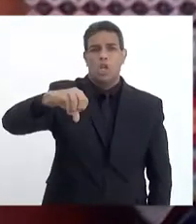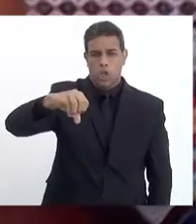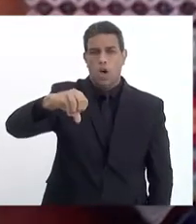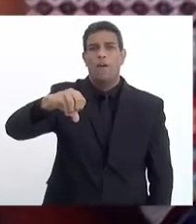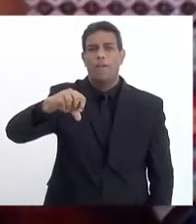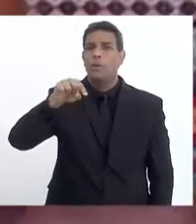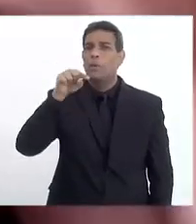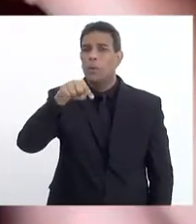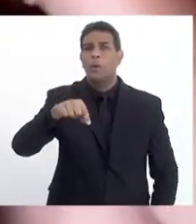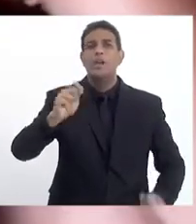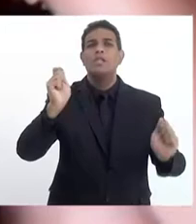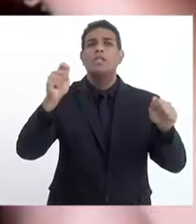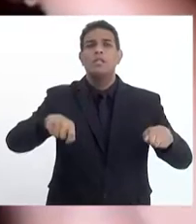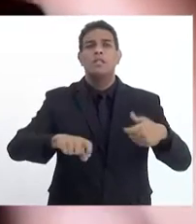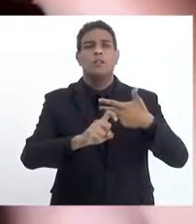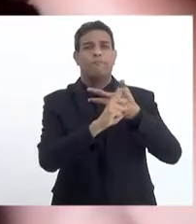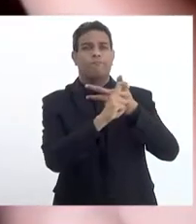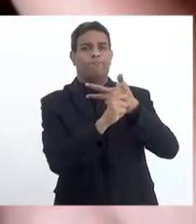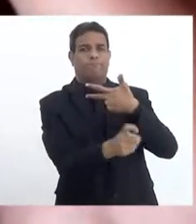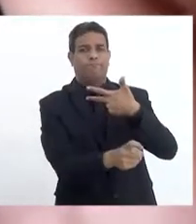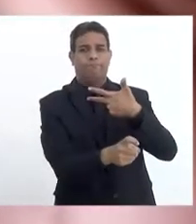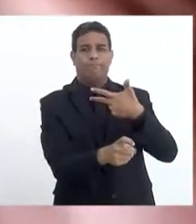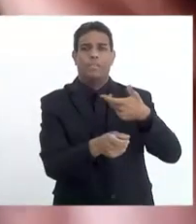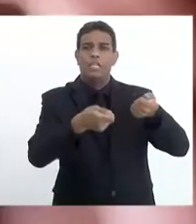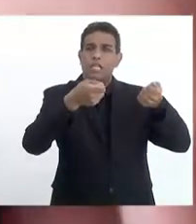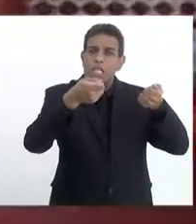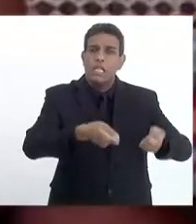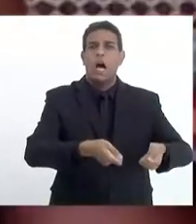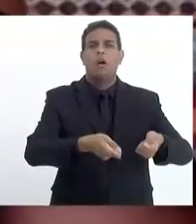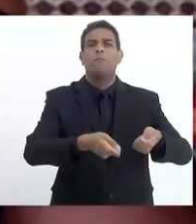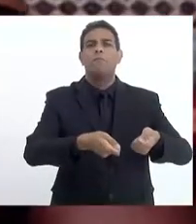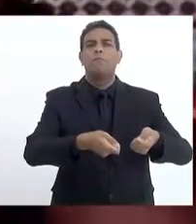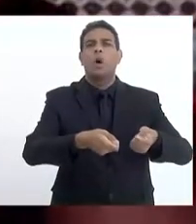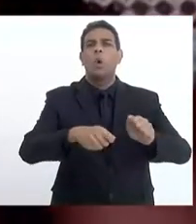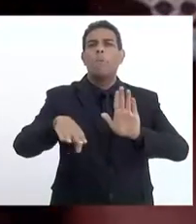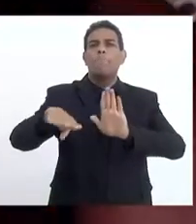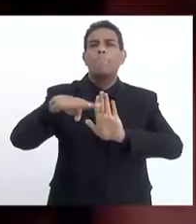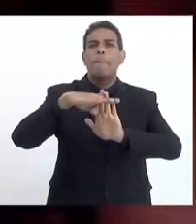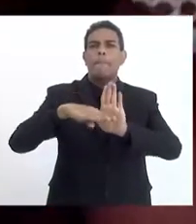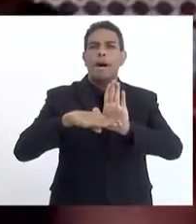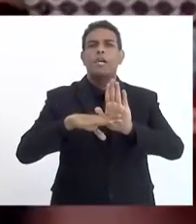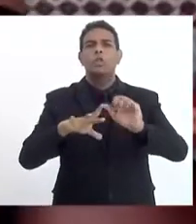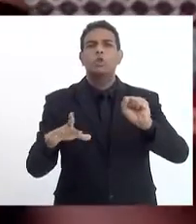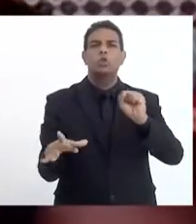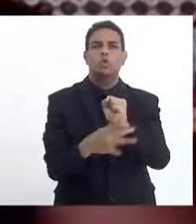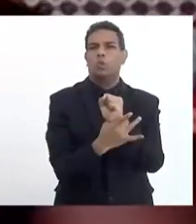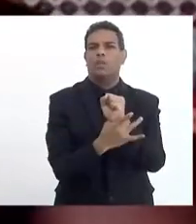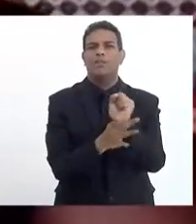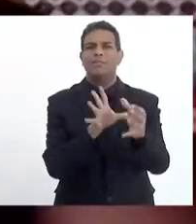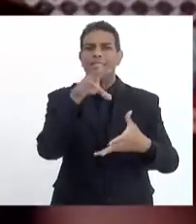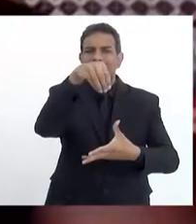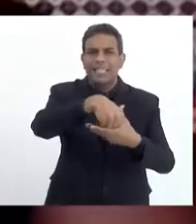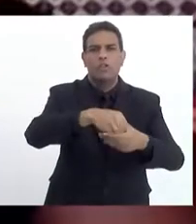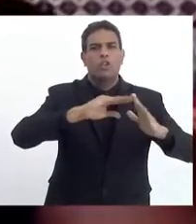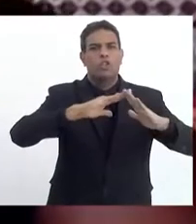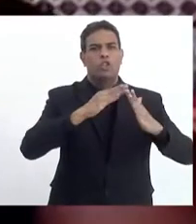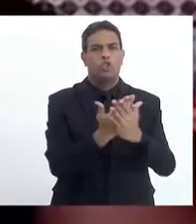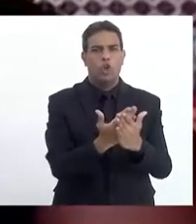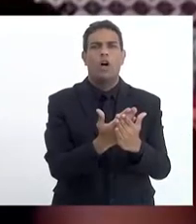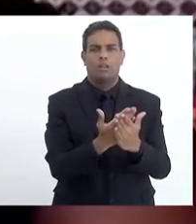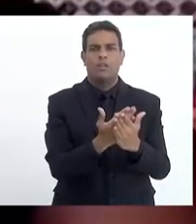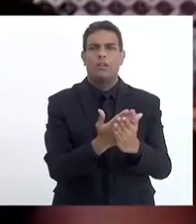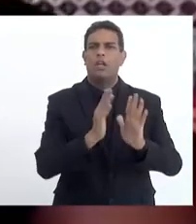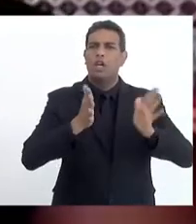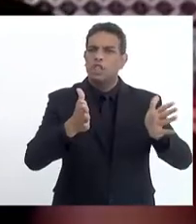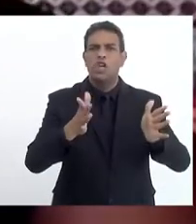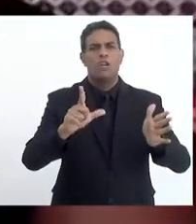autoriza o Poder Público, o Poder Executivo, a criar um programa de segurança nas escolas e dar outras